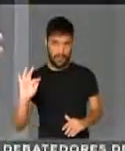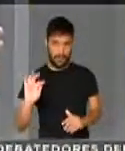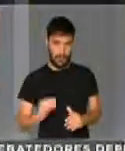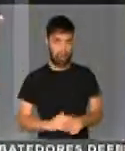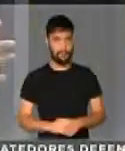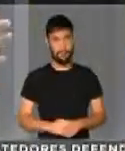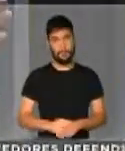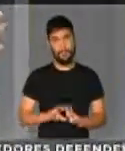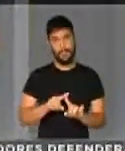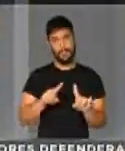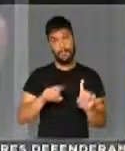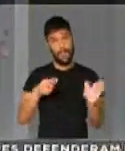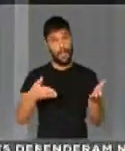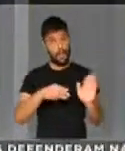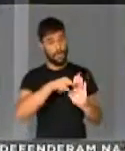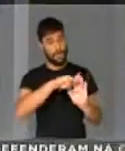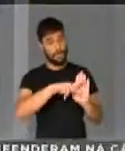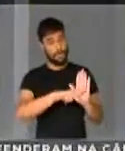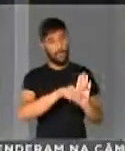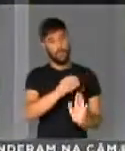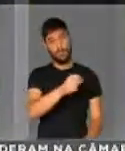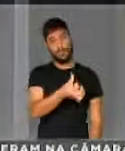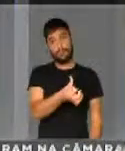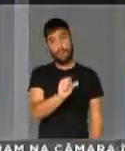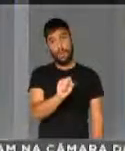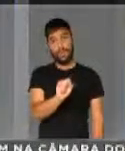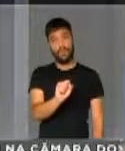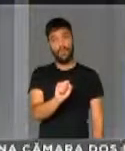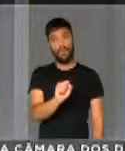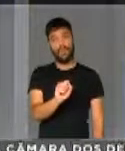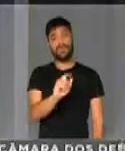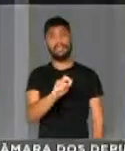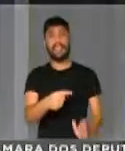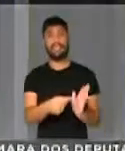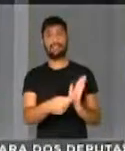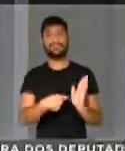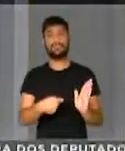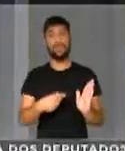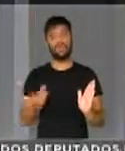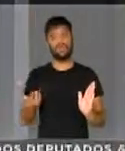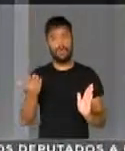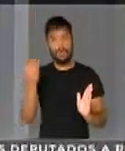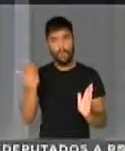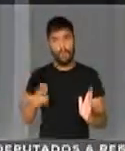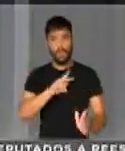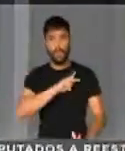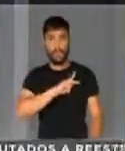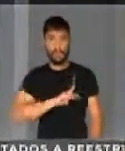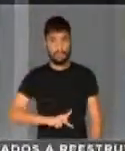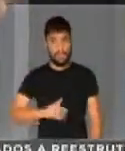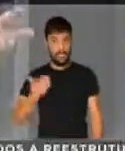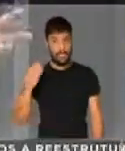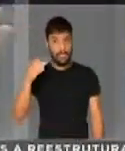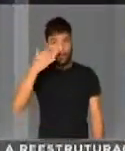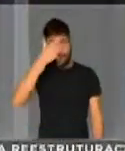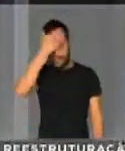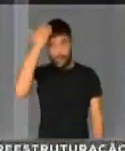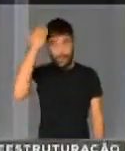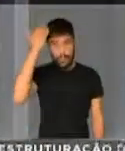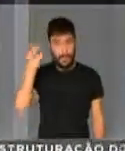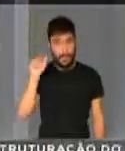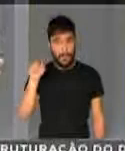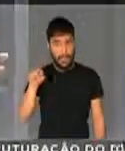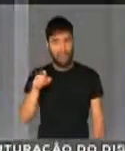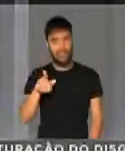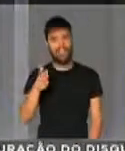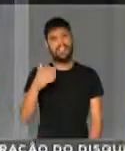Chega a MP 868, assinada pelo então presidente Michel Temer, no apagar das